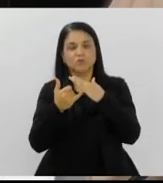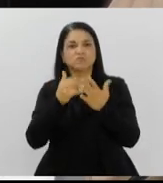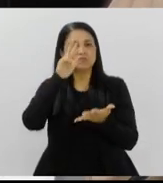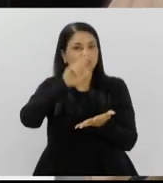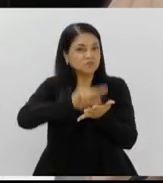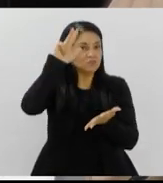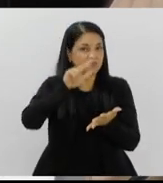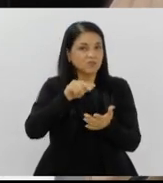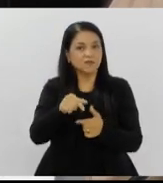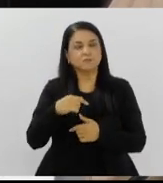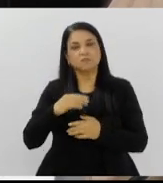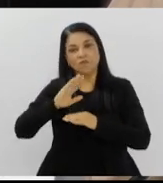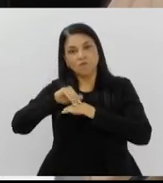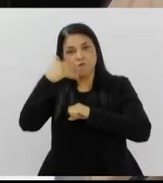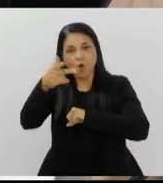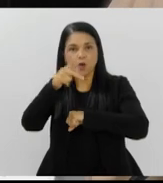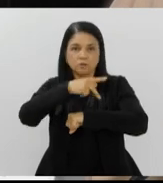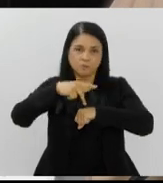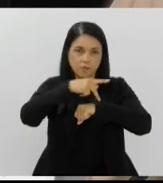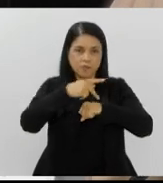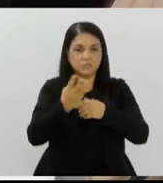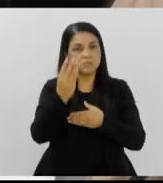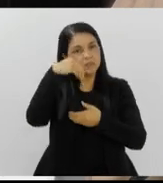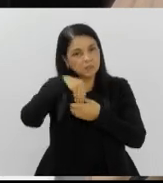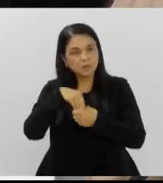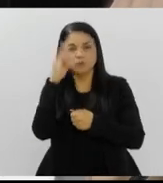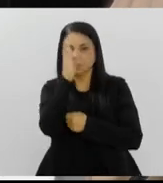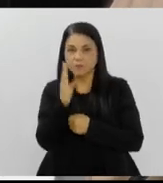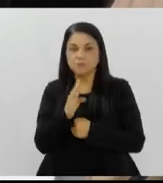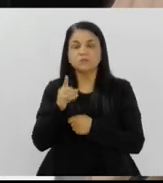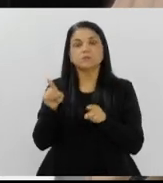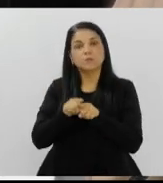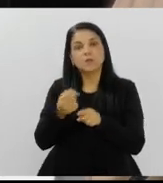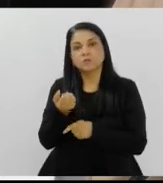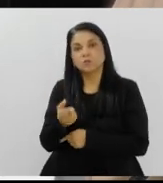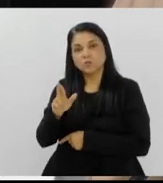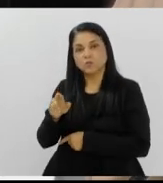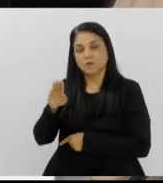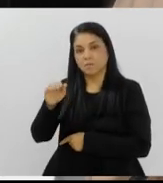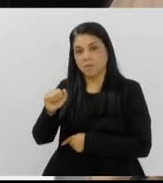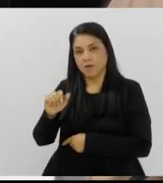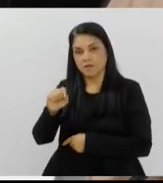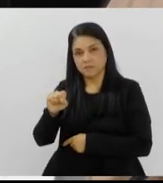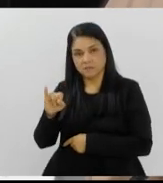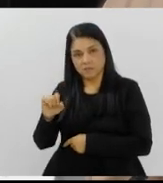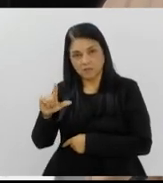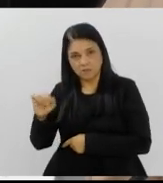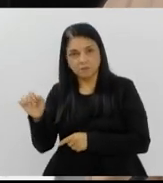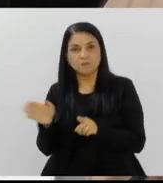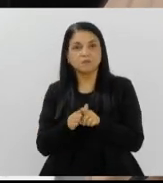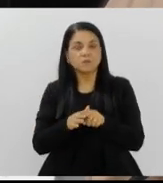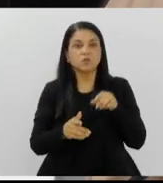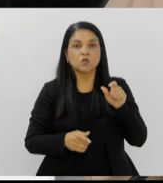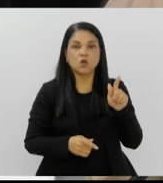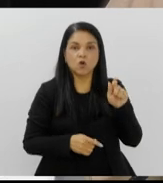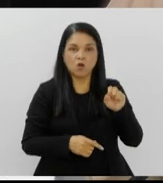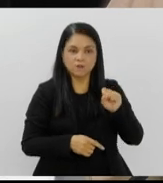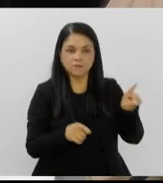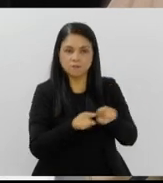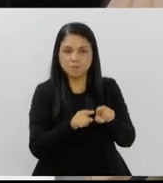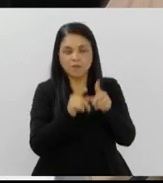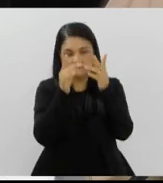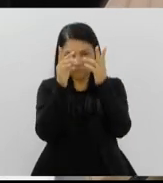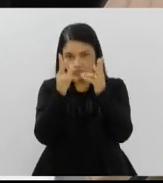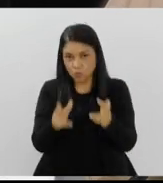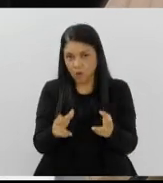exterior, seja aqui, tal como a doutora Mônica Góes, a doutora Basílio, que são as outras homenageadas que os outros colegas vão falar. E, por último,